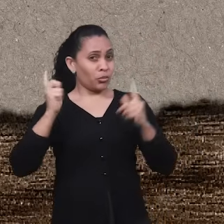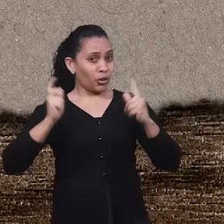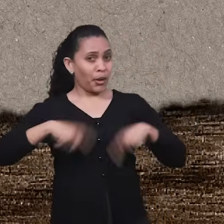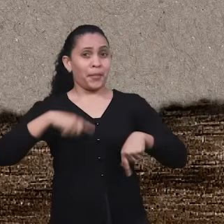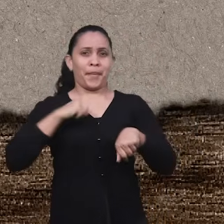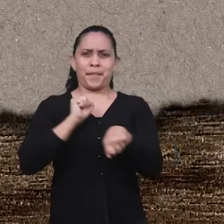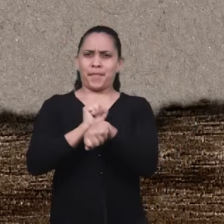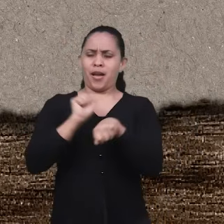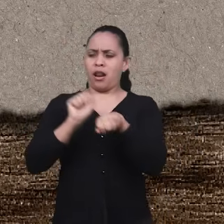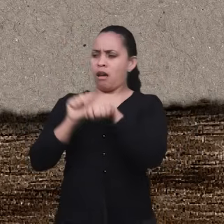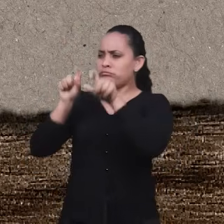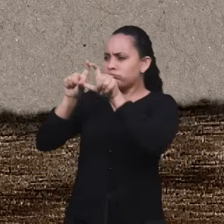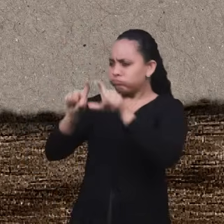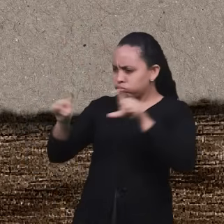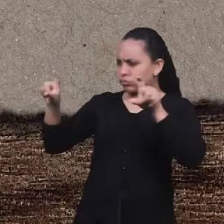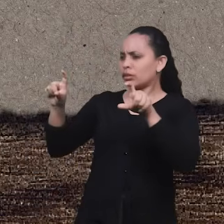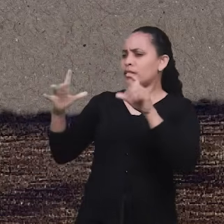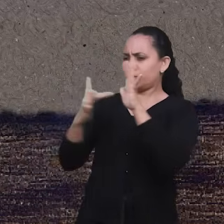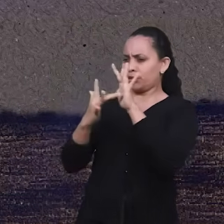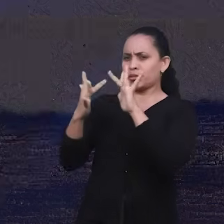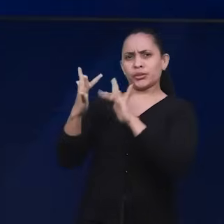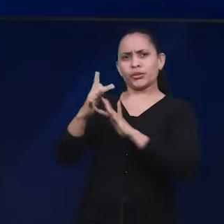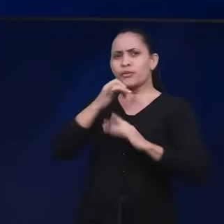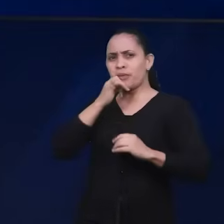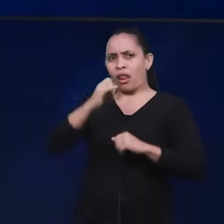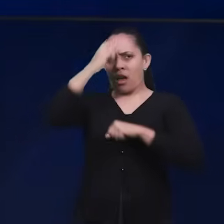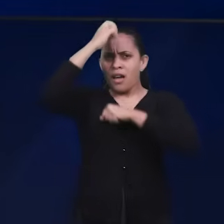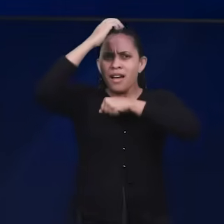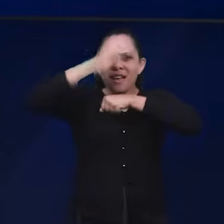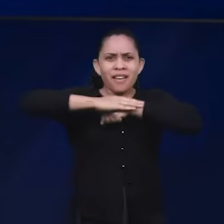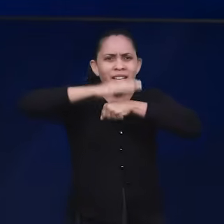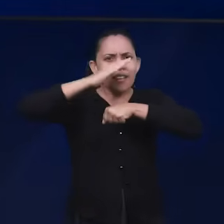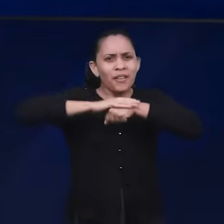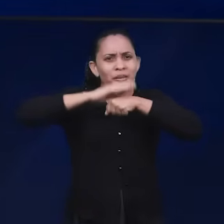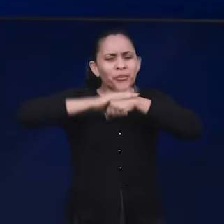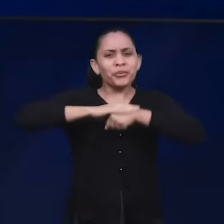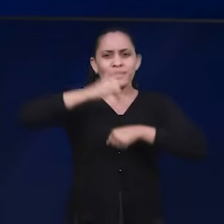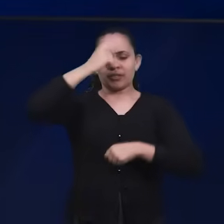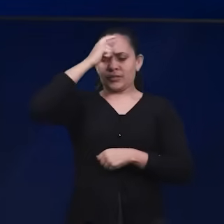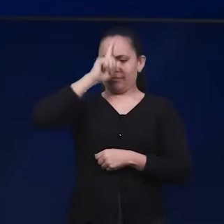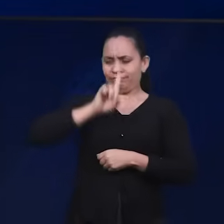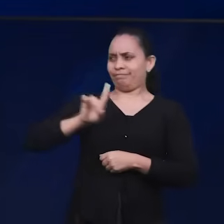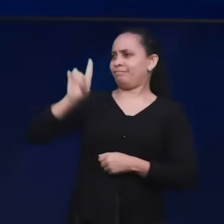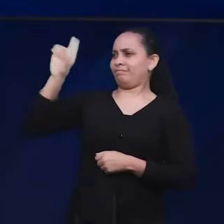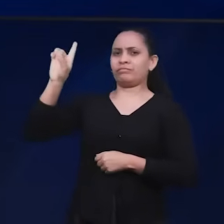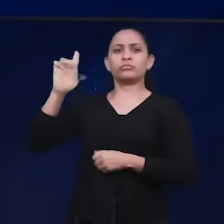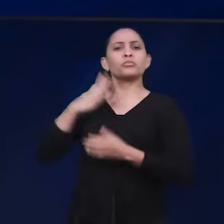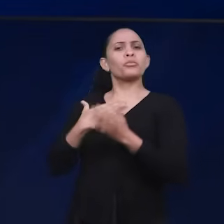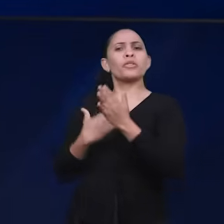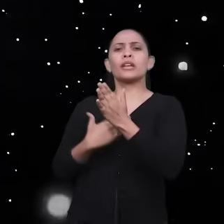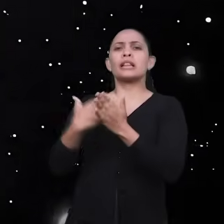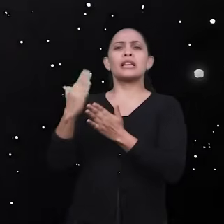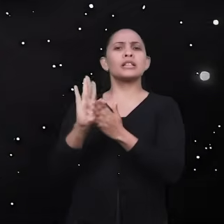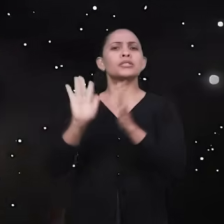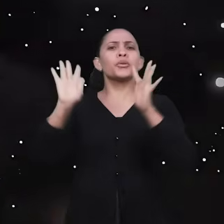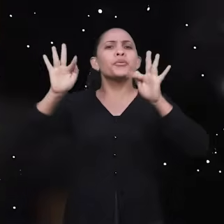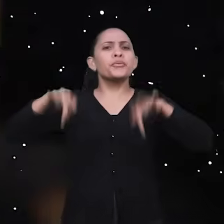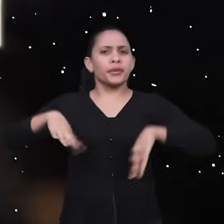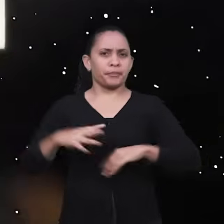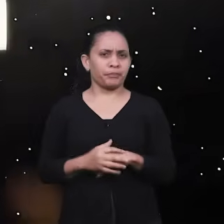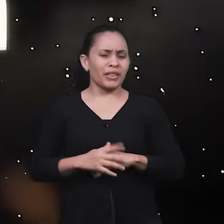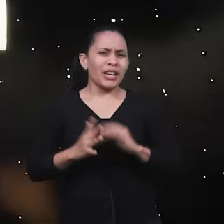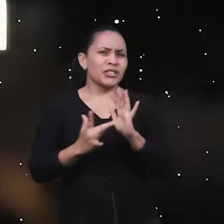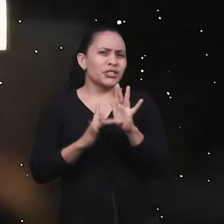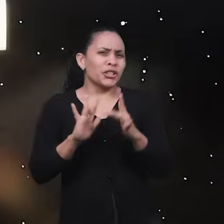meditar nessa expressão de Jesus. Eu sou o Alfa e o Ômega. A que